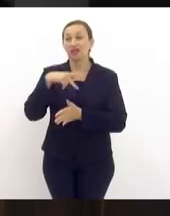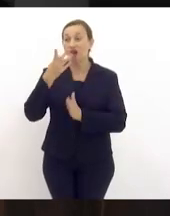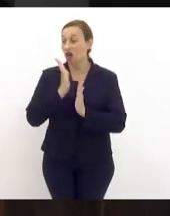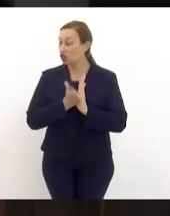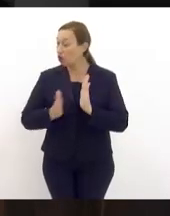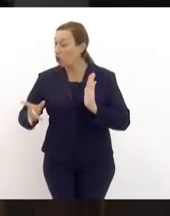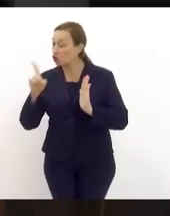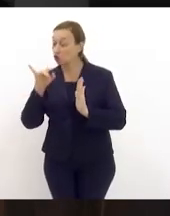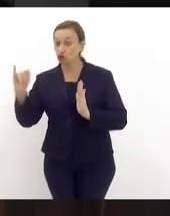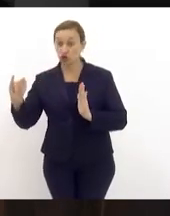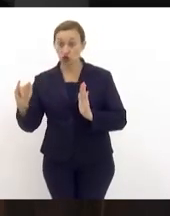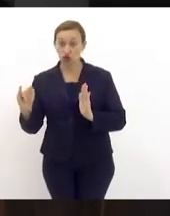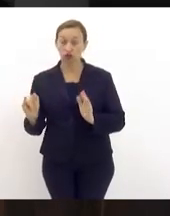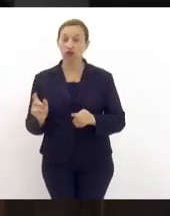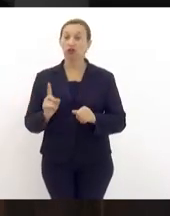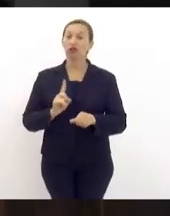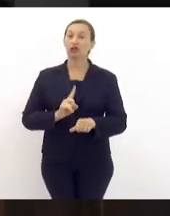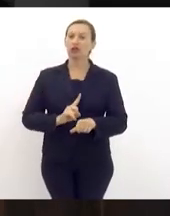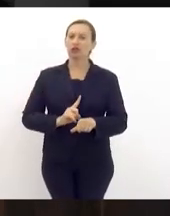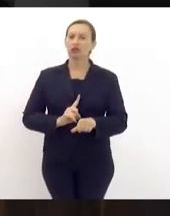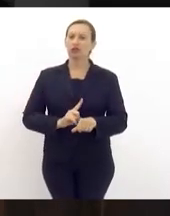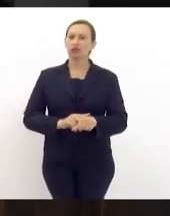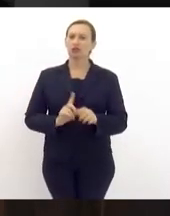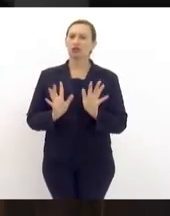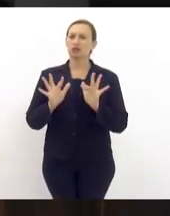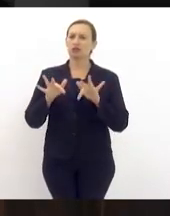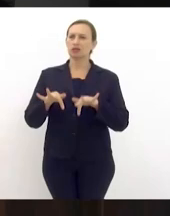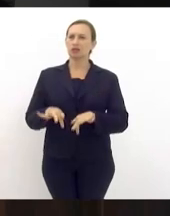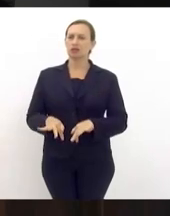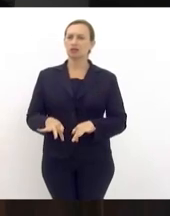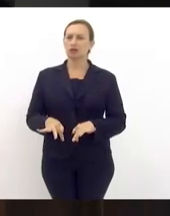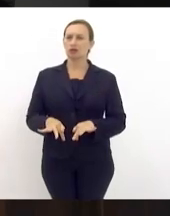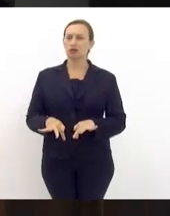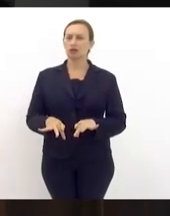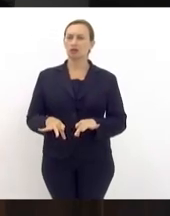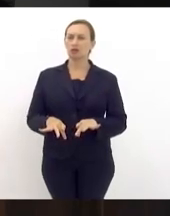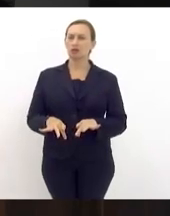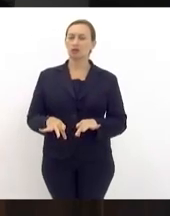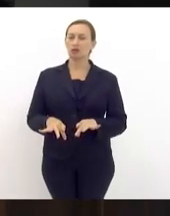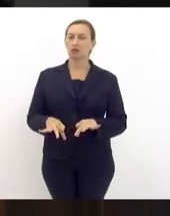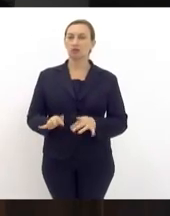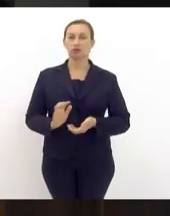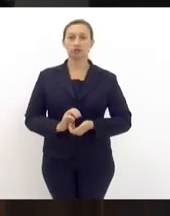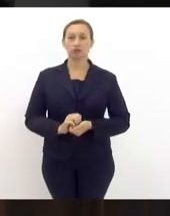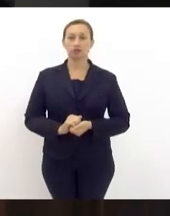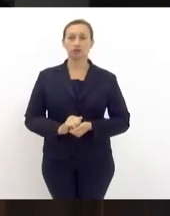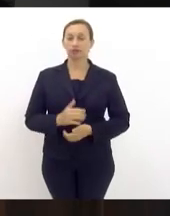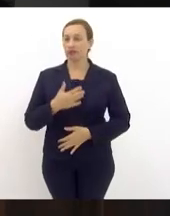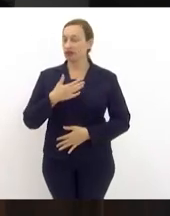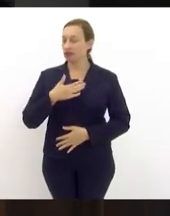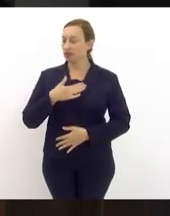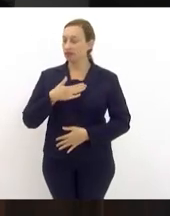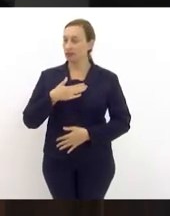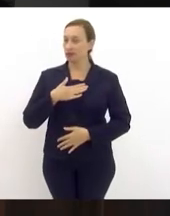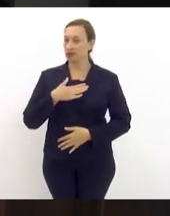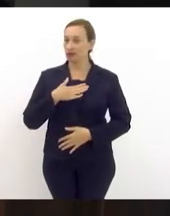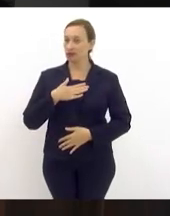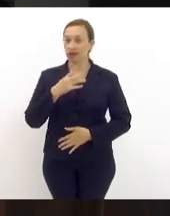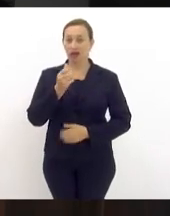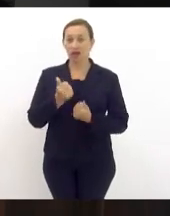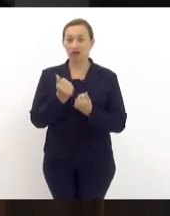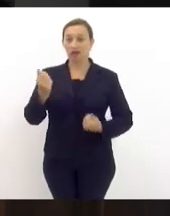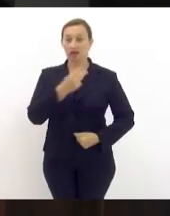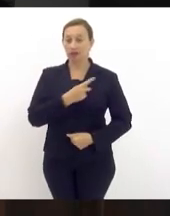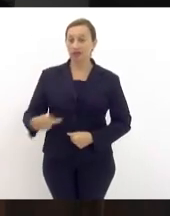tratar na ordem do dia, passa-se ao expediente final sobre a direção da minha digníssima vice-presidente